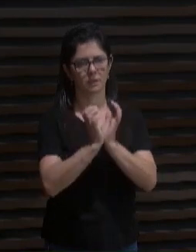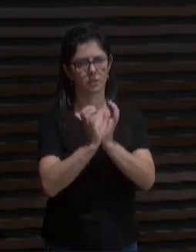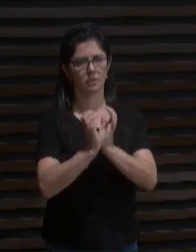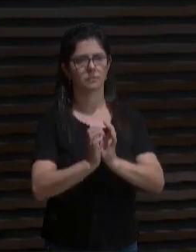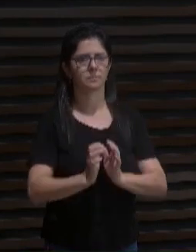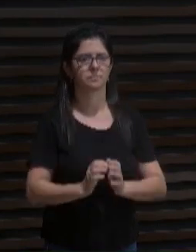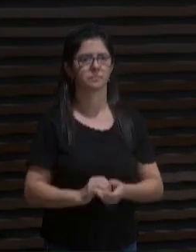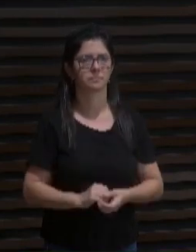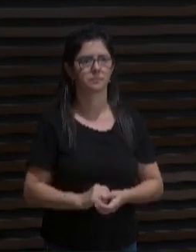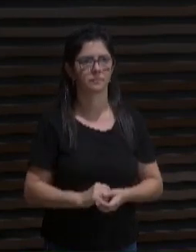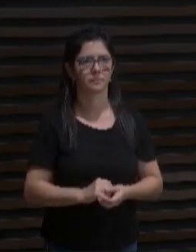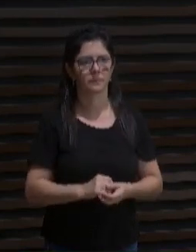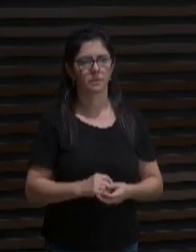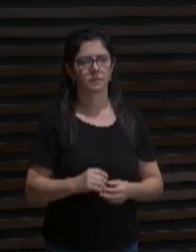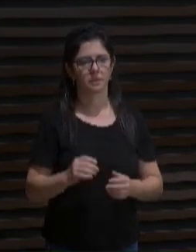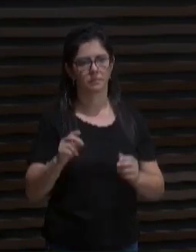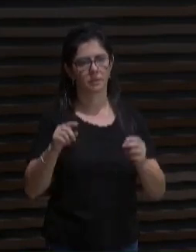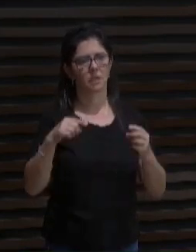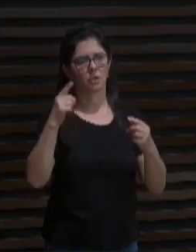irmãos, objetiva,